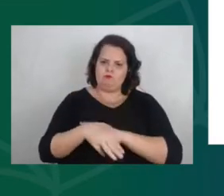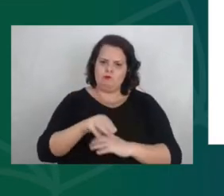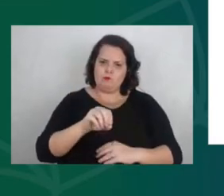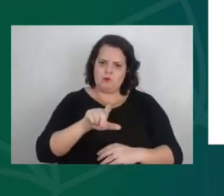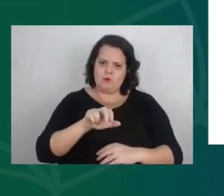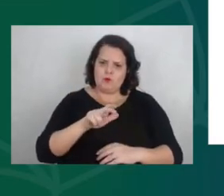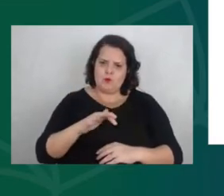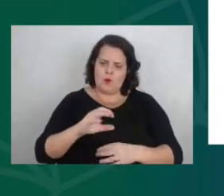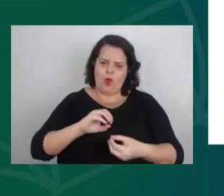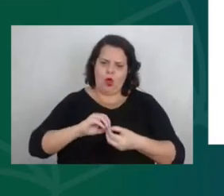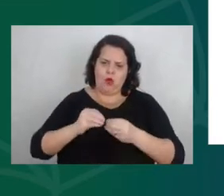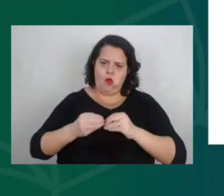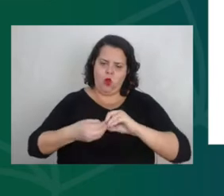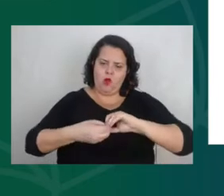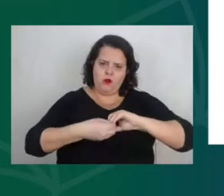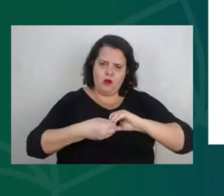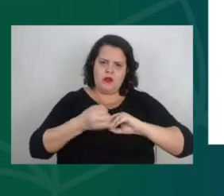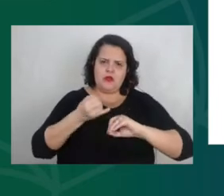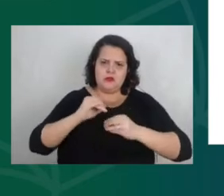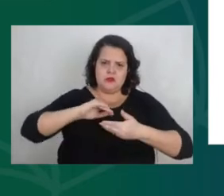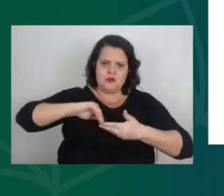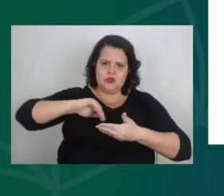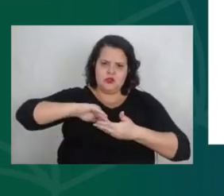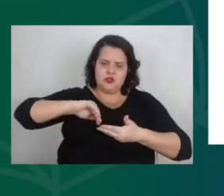forem devidamente separados por um